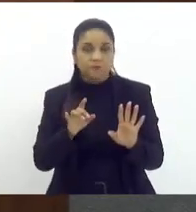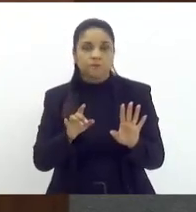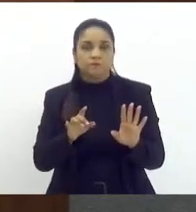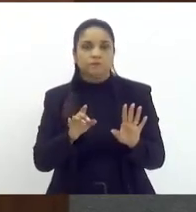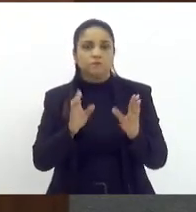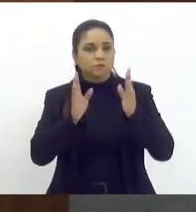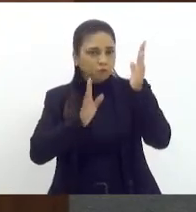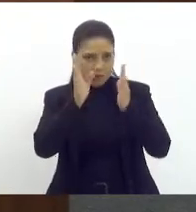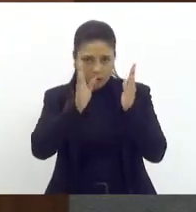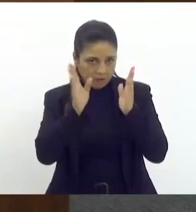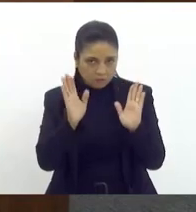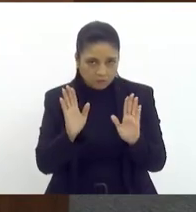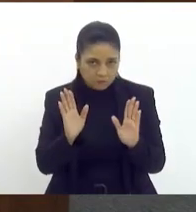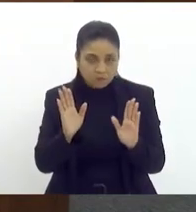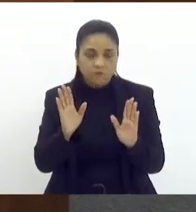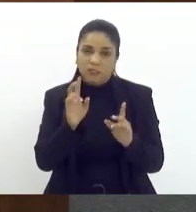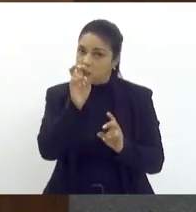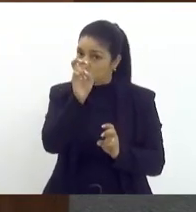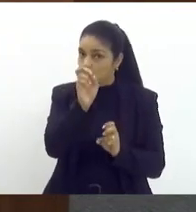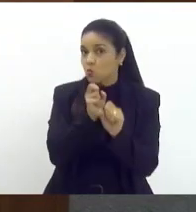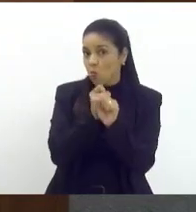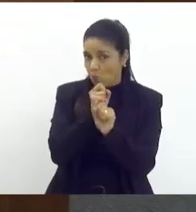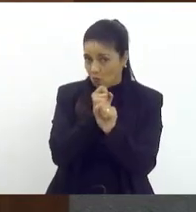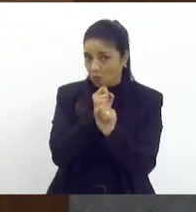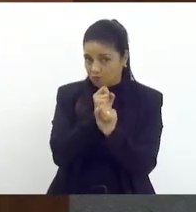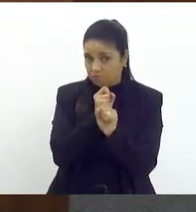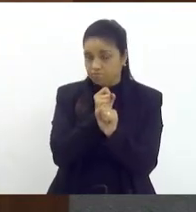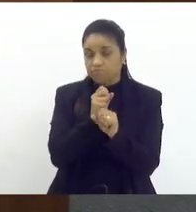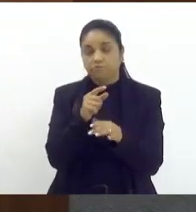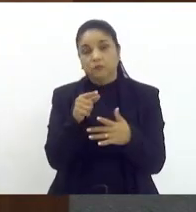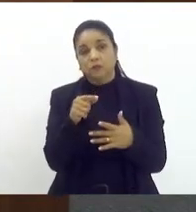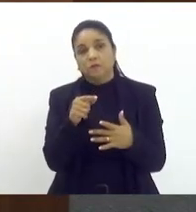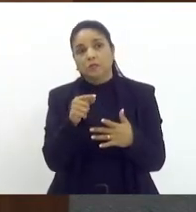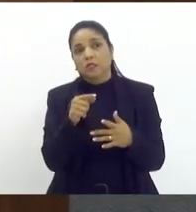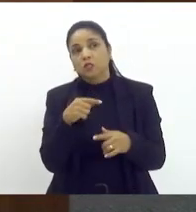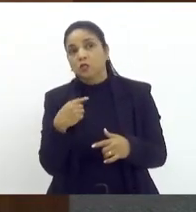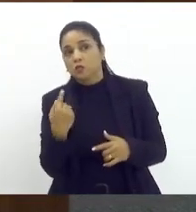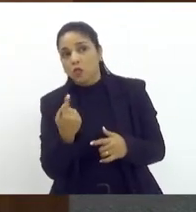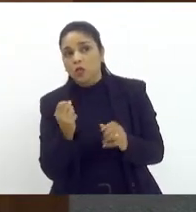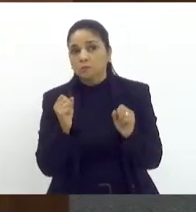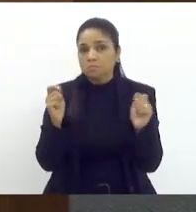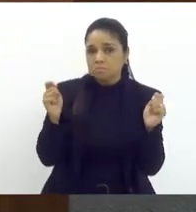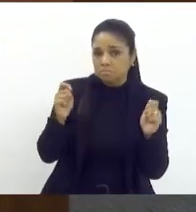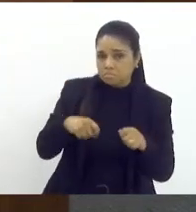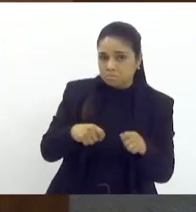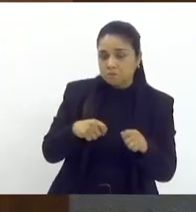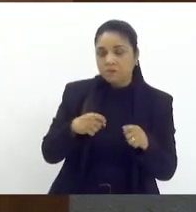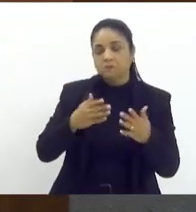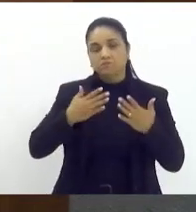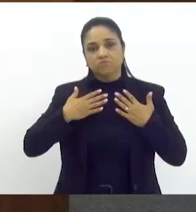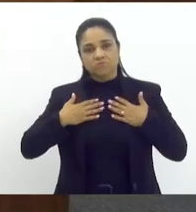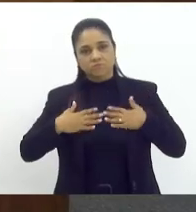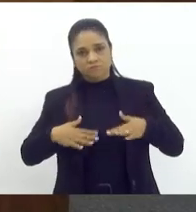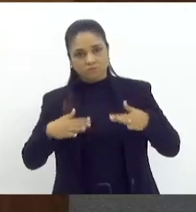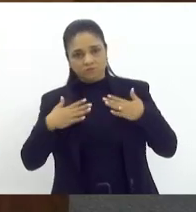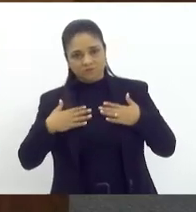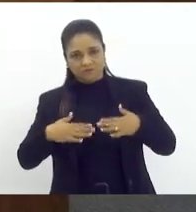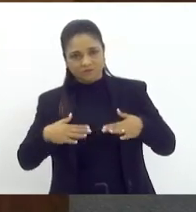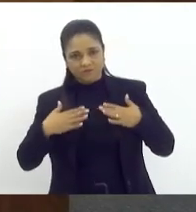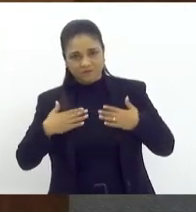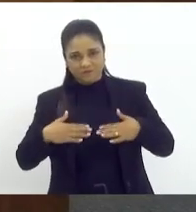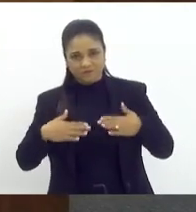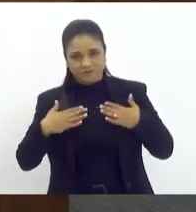um homenzinho para que a gente possa assim ter tranquilidade eu acho que quase um